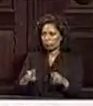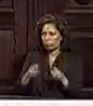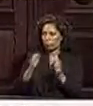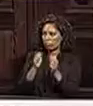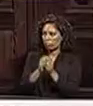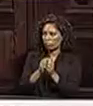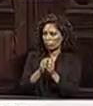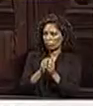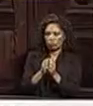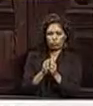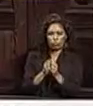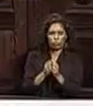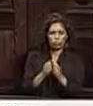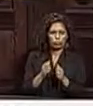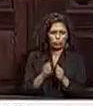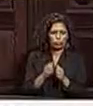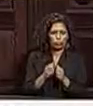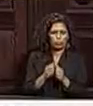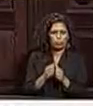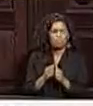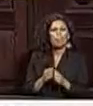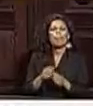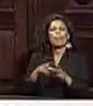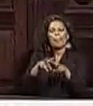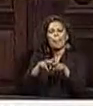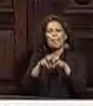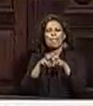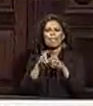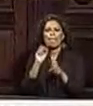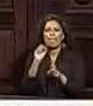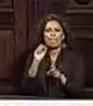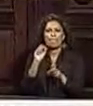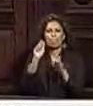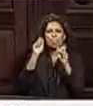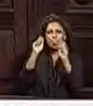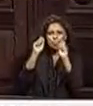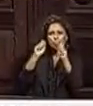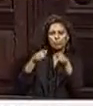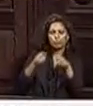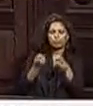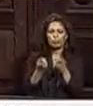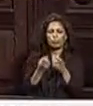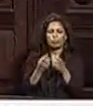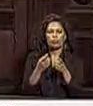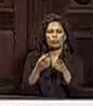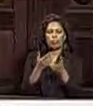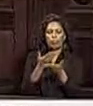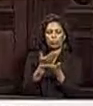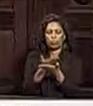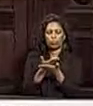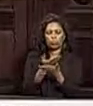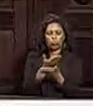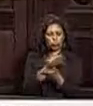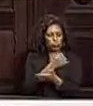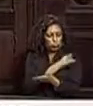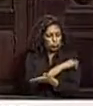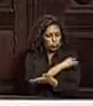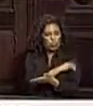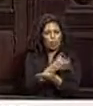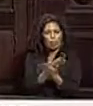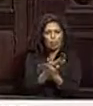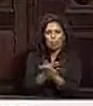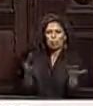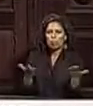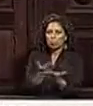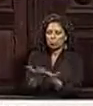que realmente esse tipo de isenção deixe de existir no estado do Rio de Janeiro. Porque aí a lei, ela